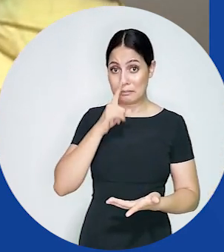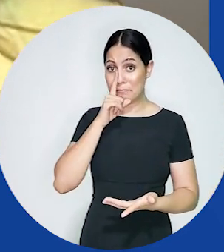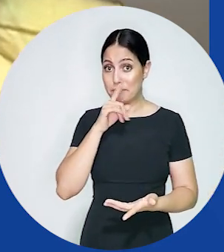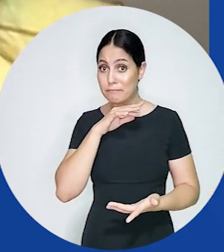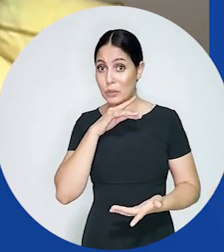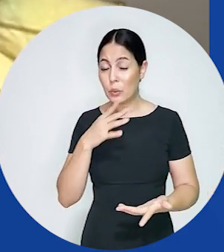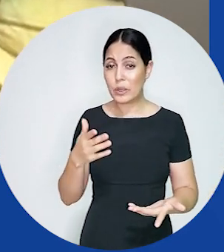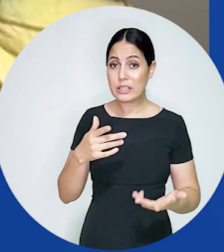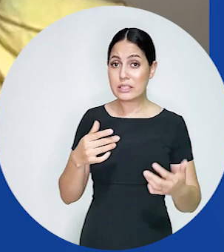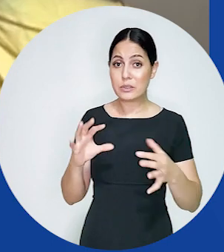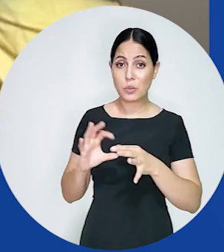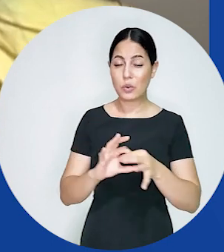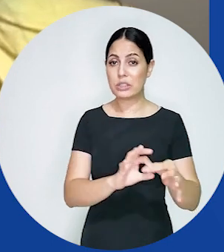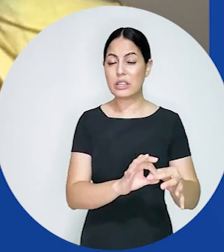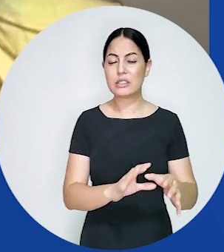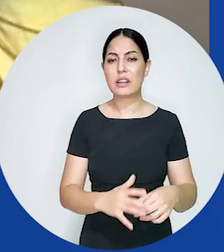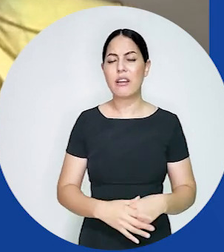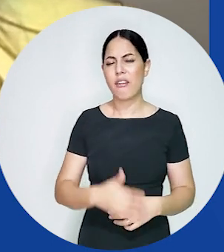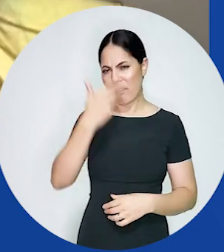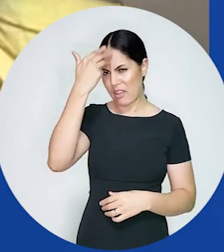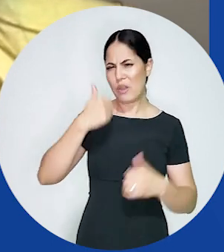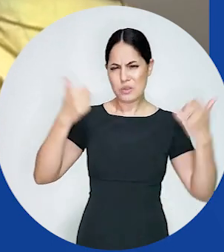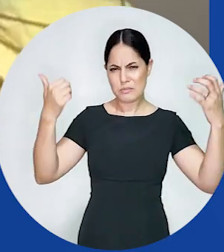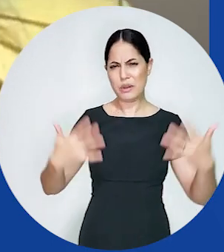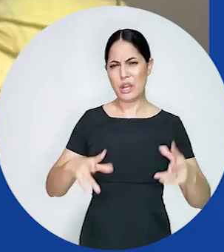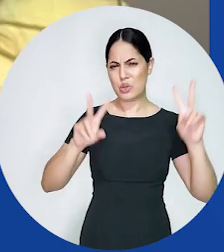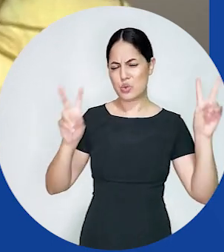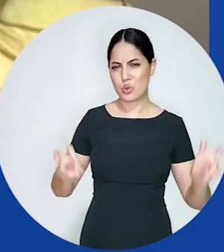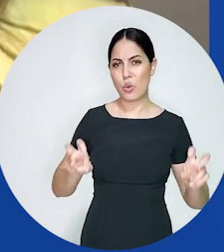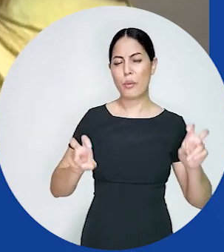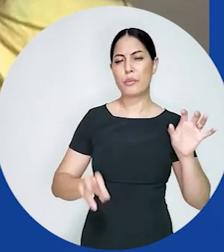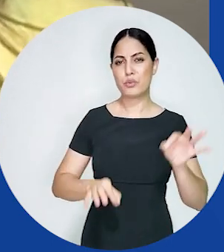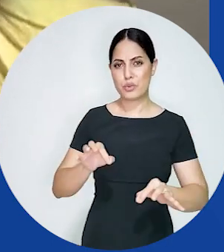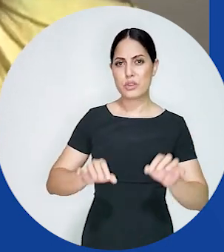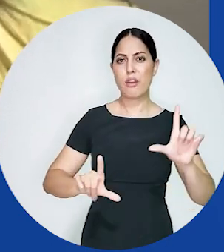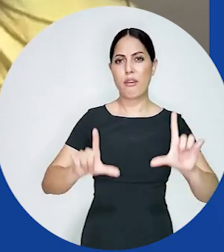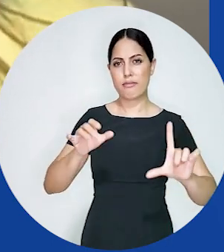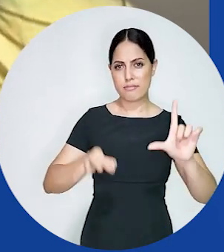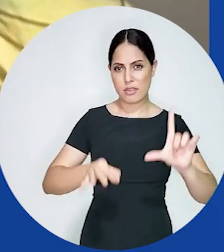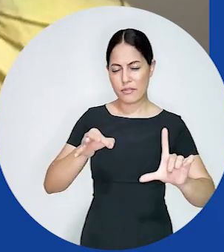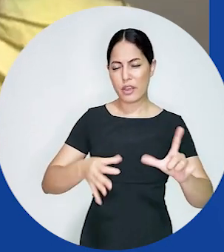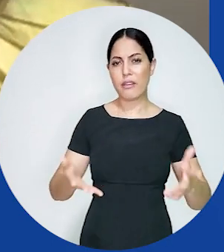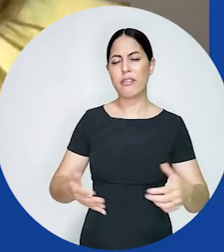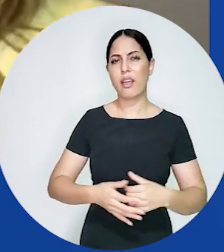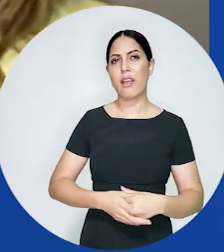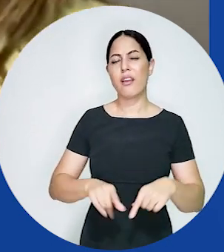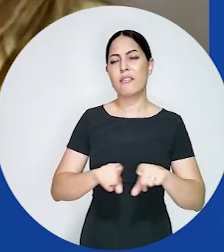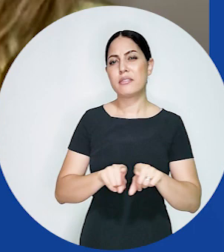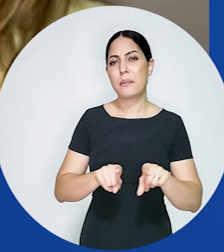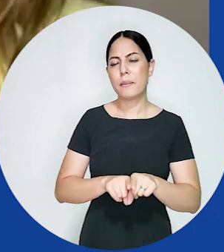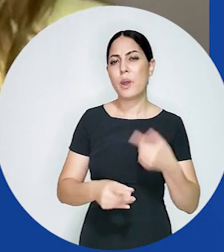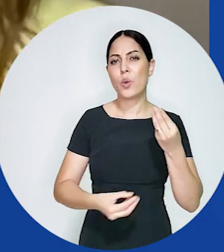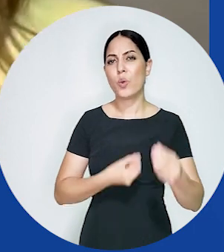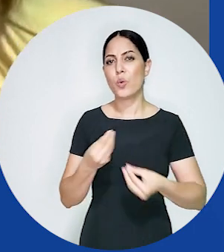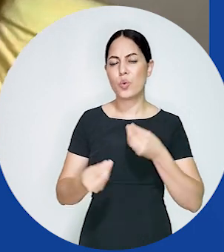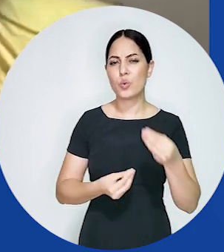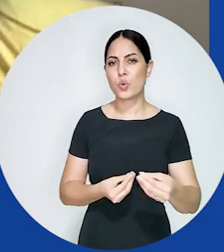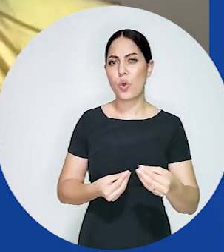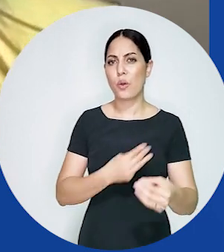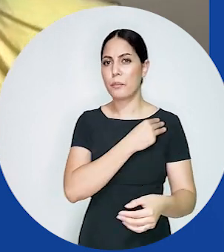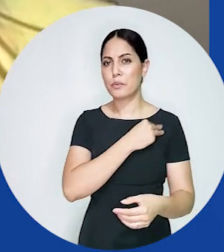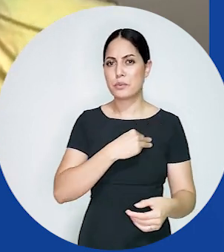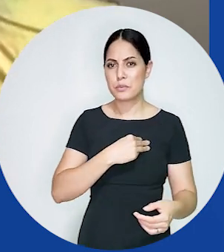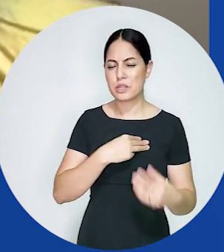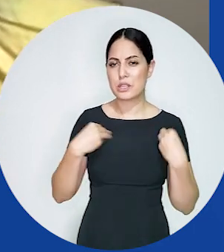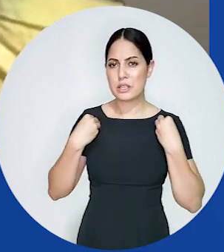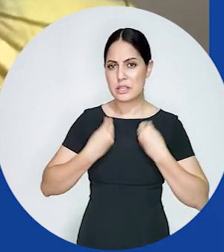um programa lá na CNN falando sobre justiça e falei um pouco sobre as pesquisas sobre a TV Justiça, do quanto isso muda o voto